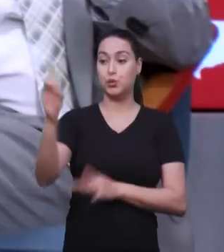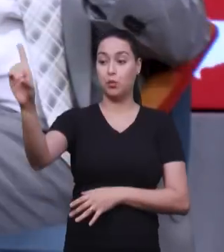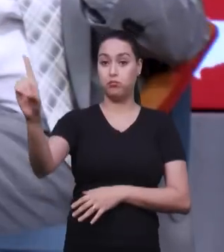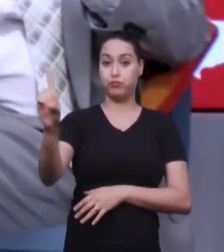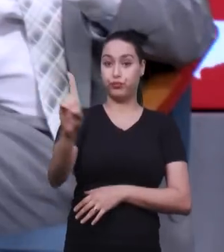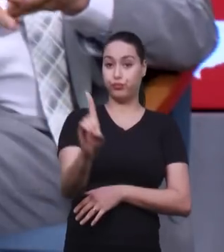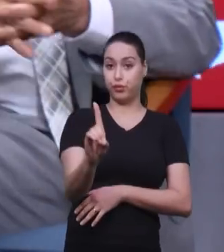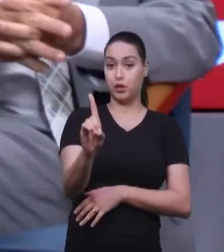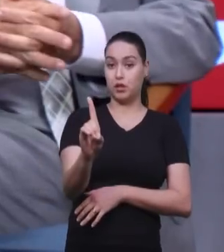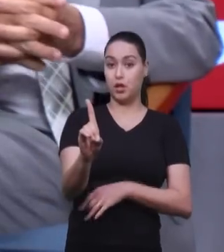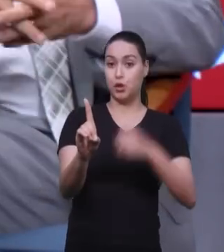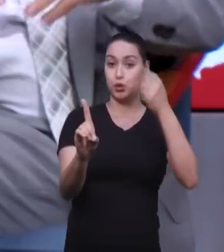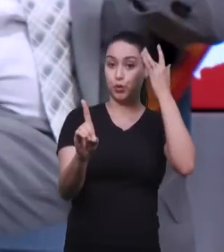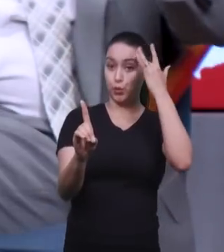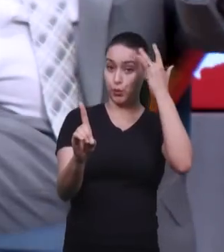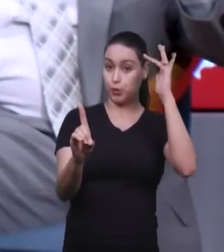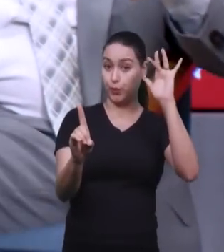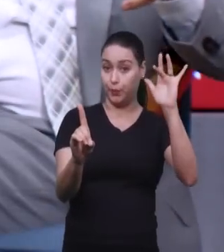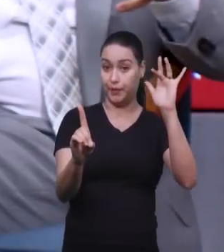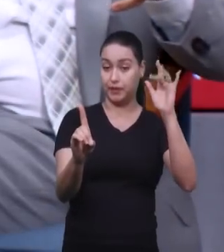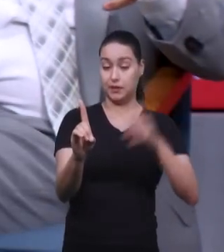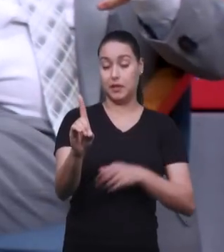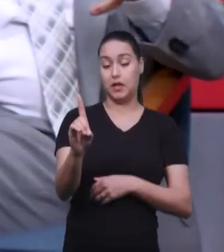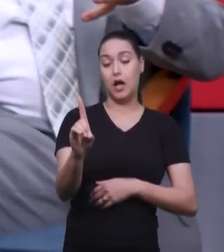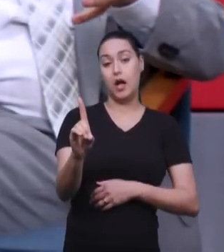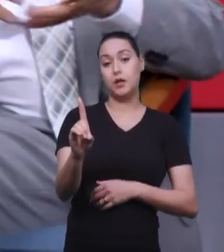Jesus então aparece no outro dia num